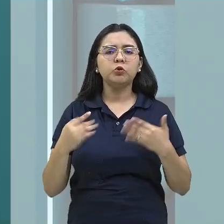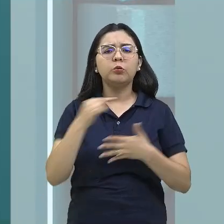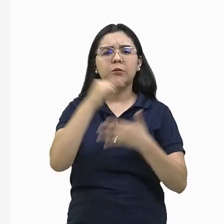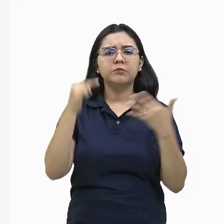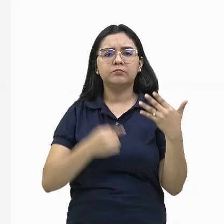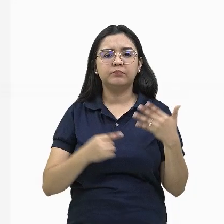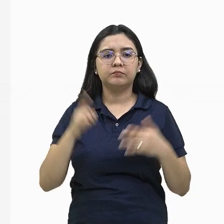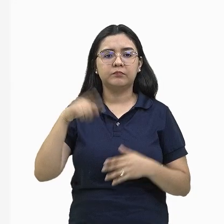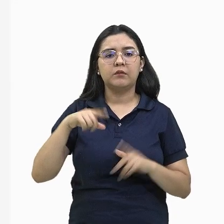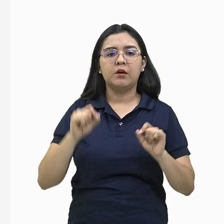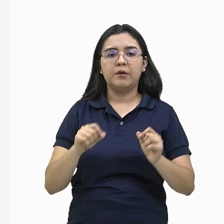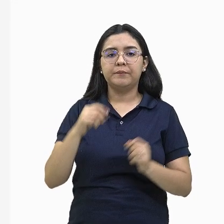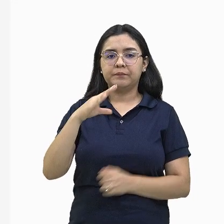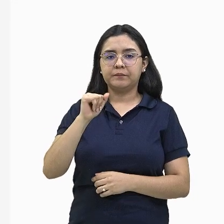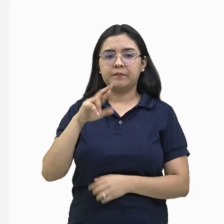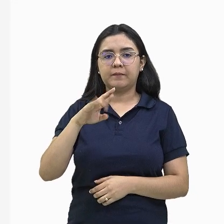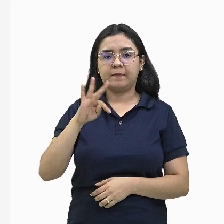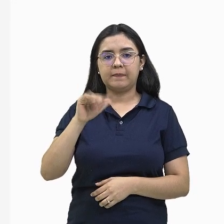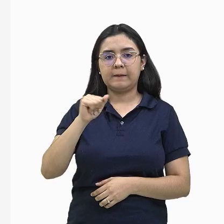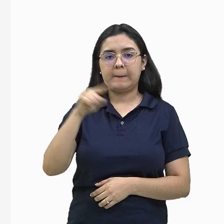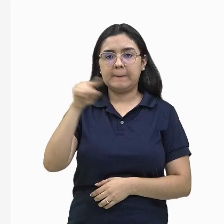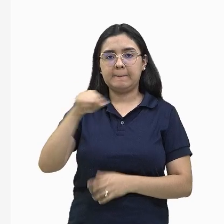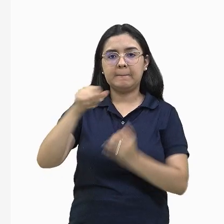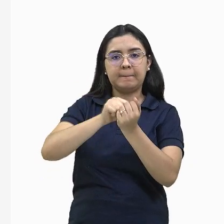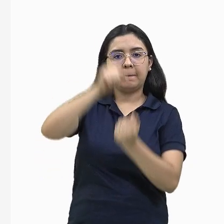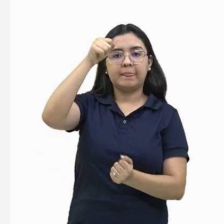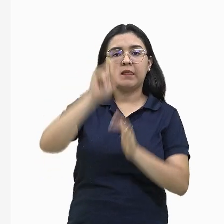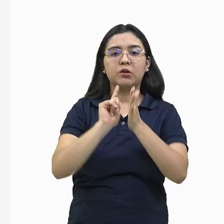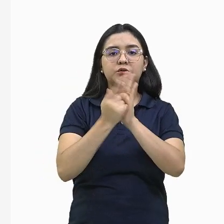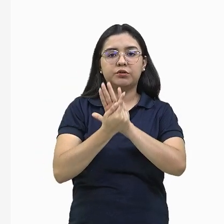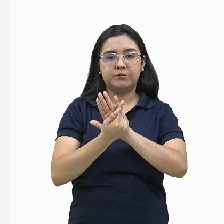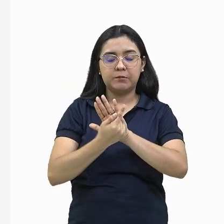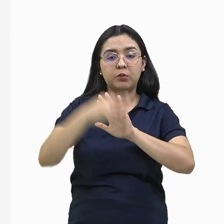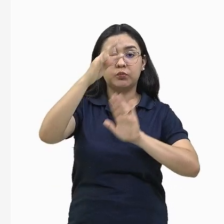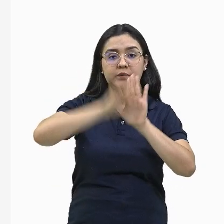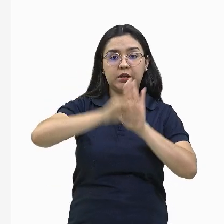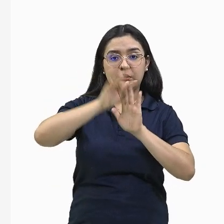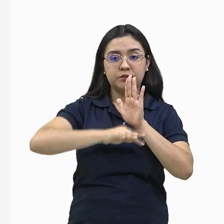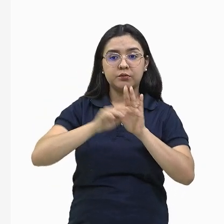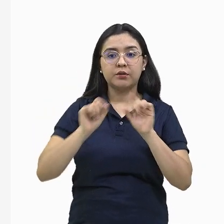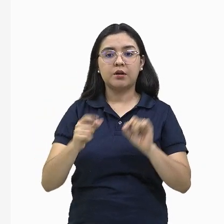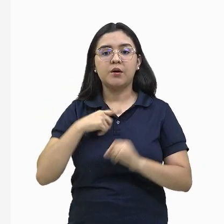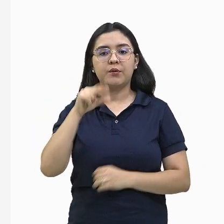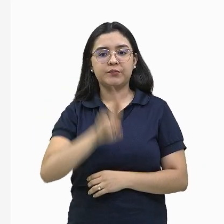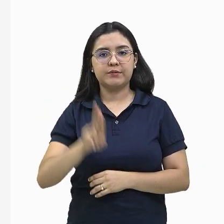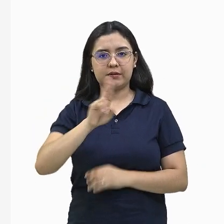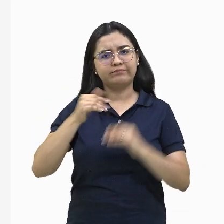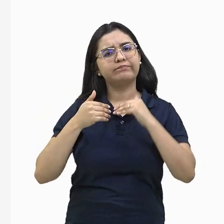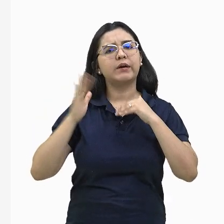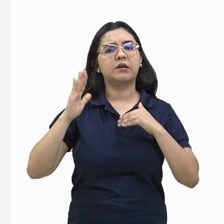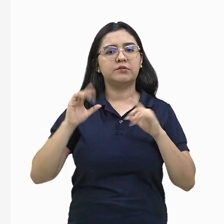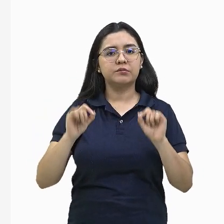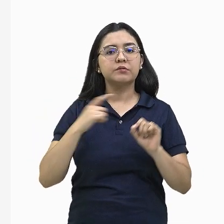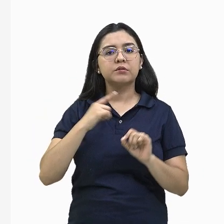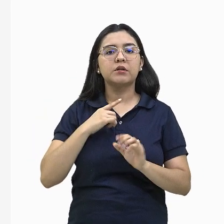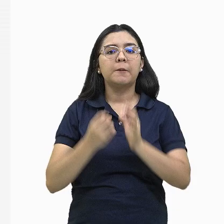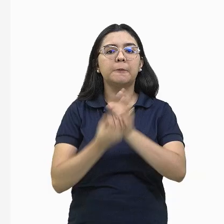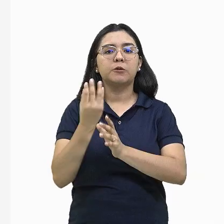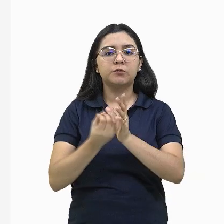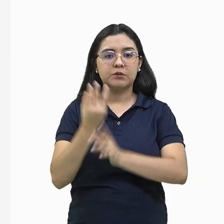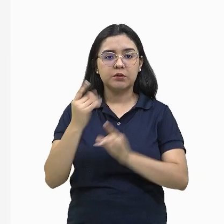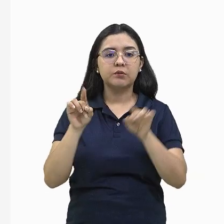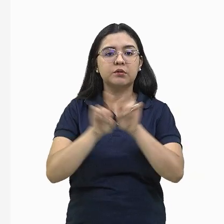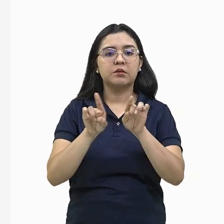essa? Exatamente o cartaz. É um gênero, um texto que é muito utilizado na